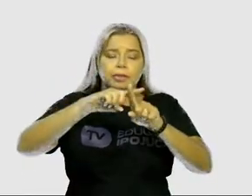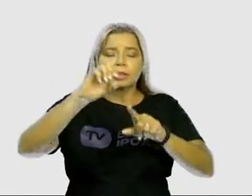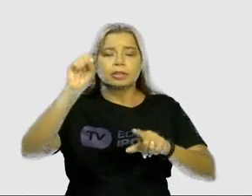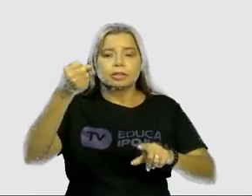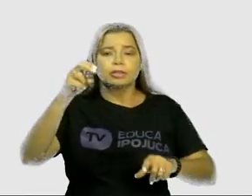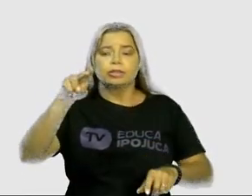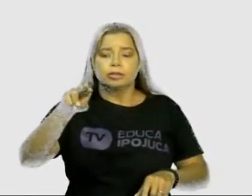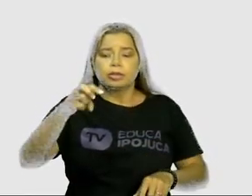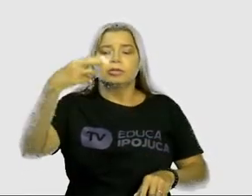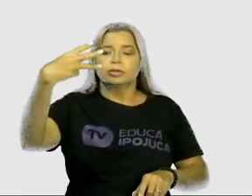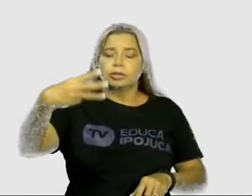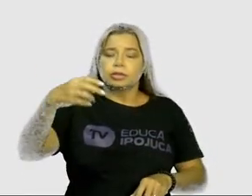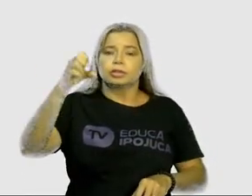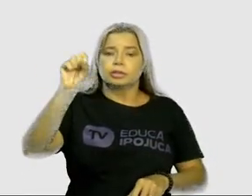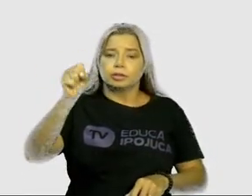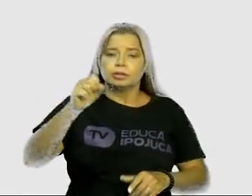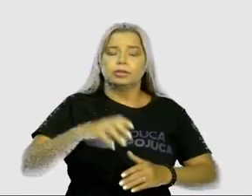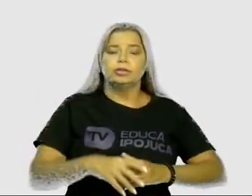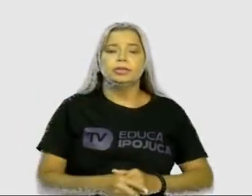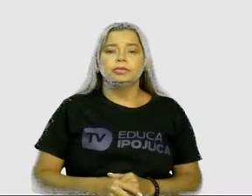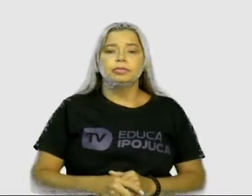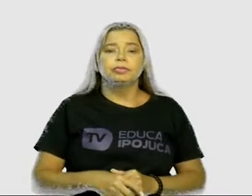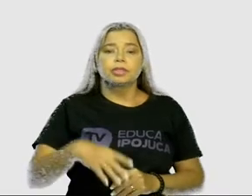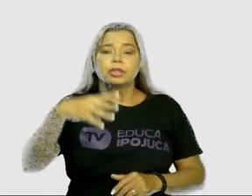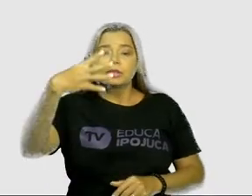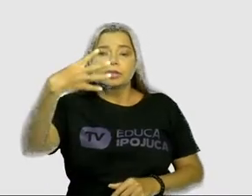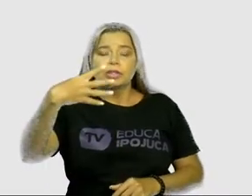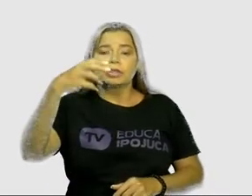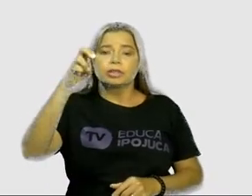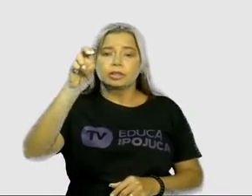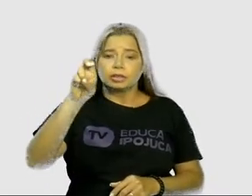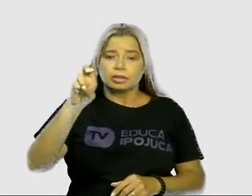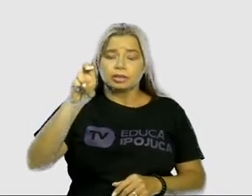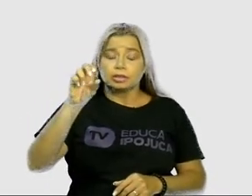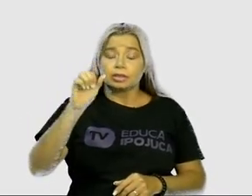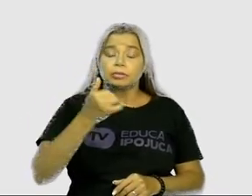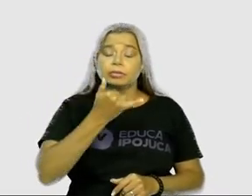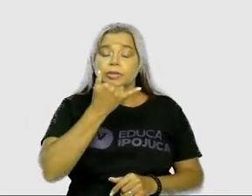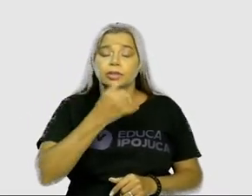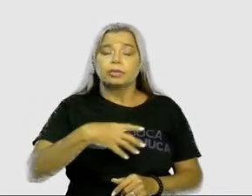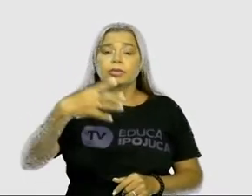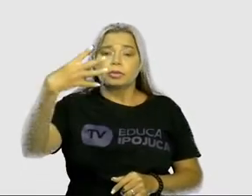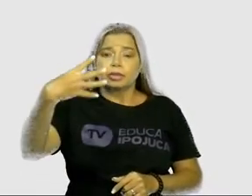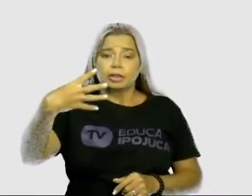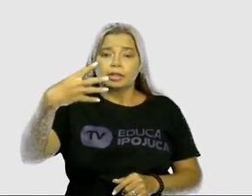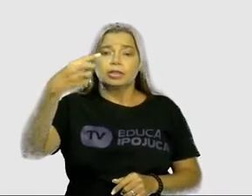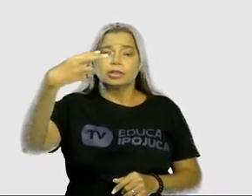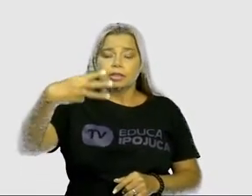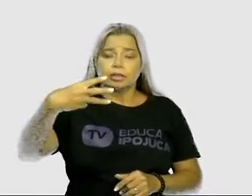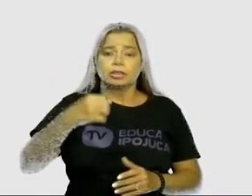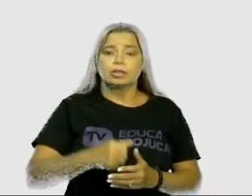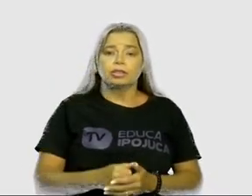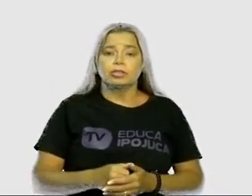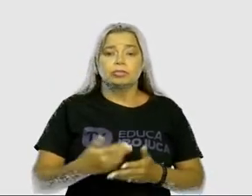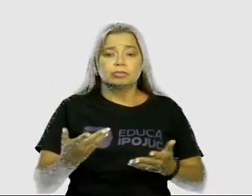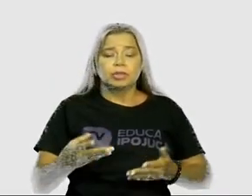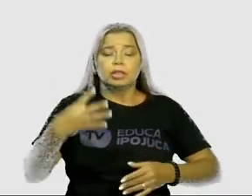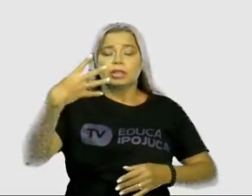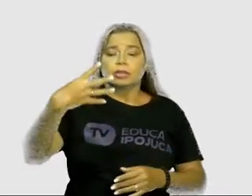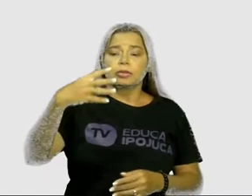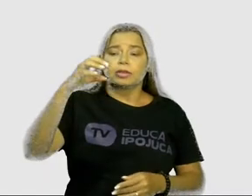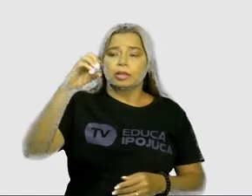lá embaixo 43 ele de composto ele vai ser o que 40 mais três